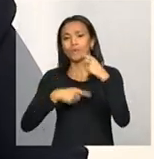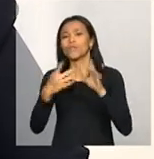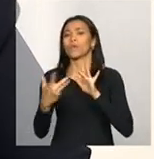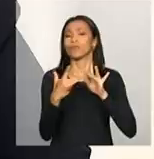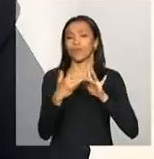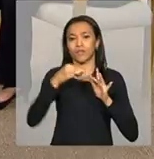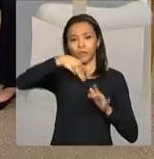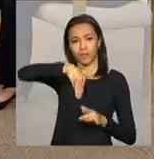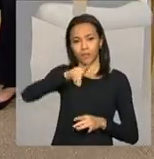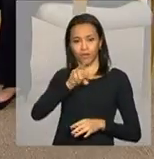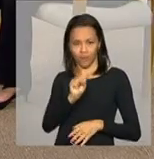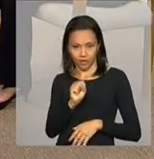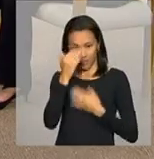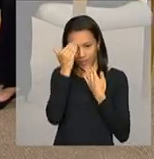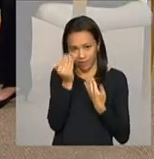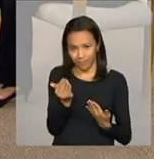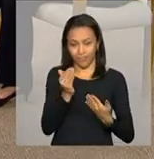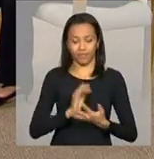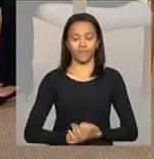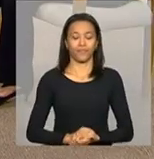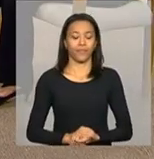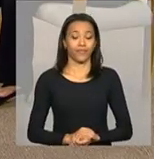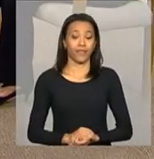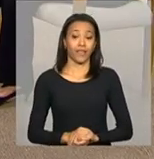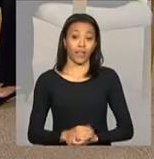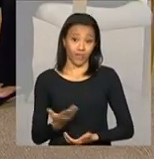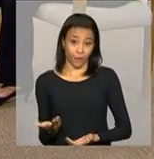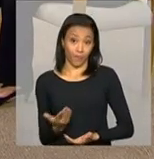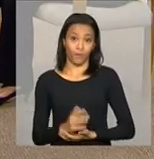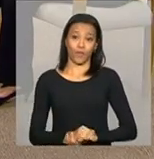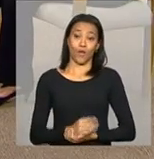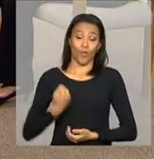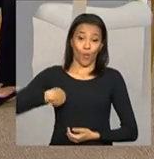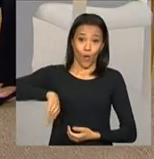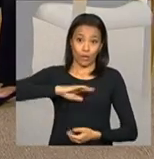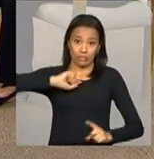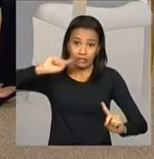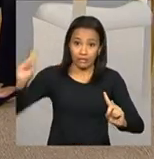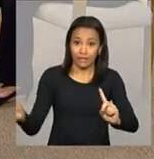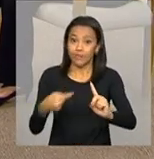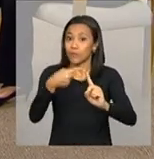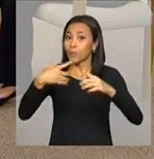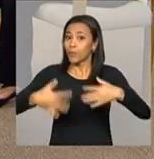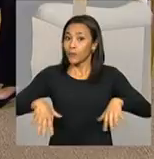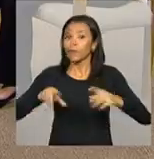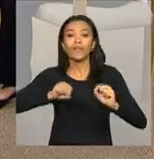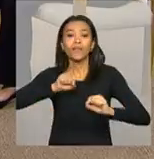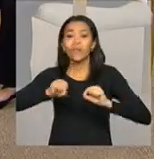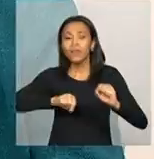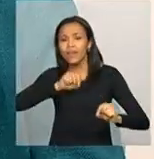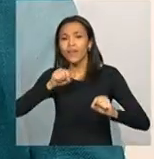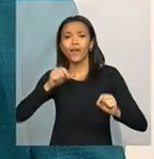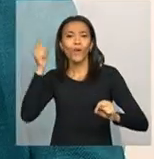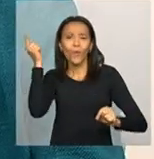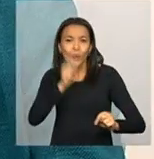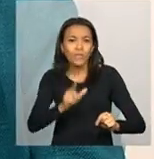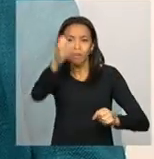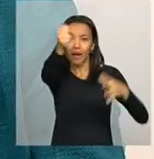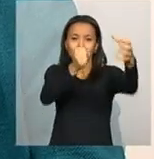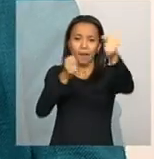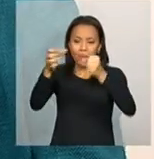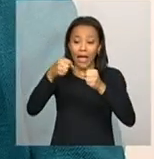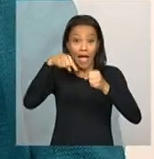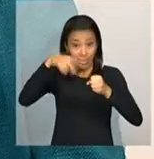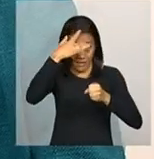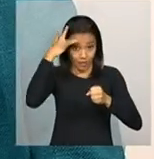MDS. Obrigada. Então, Adriana, o grande desafio é alcançar as pessoas para que elas cheguem às vagas que